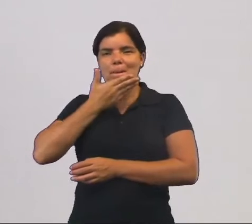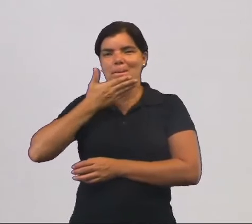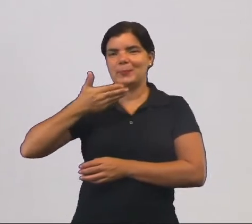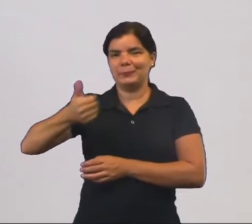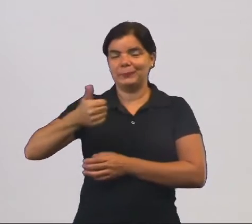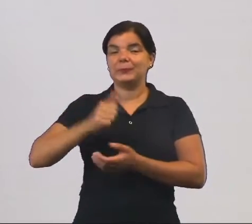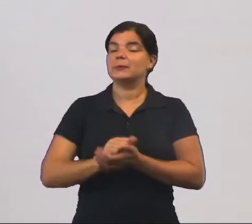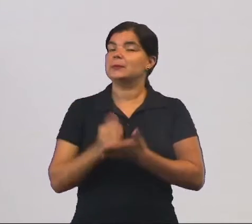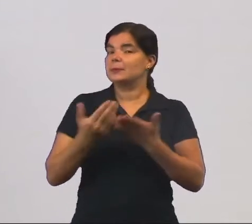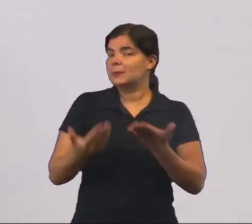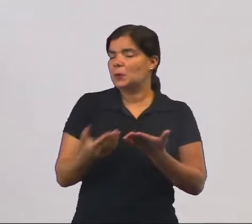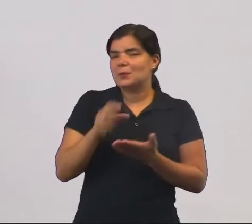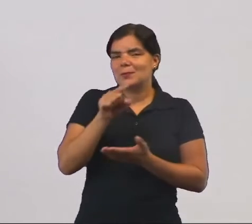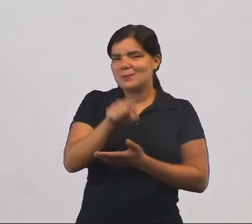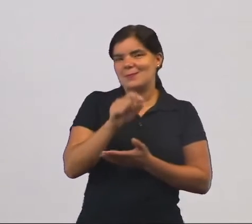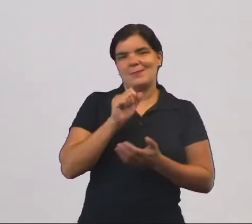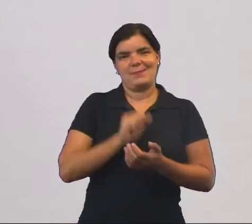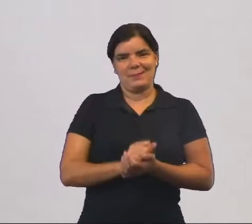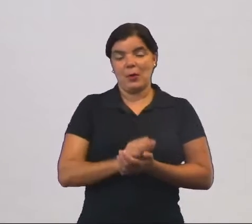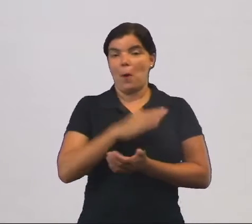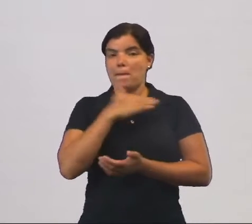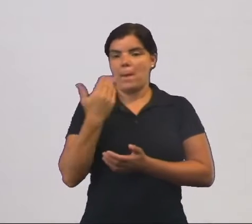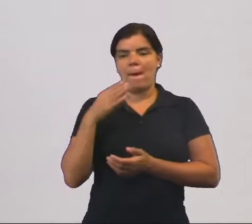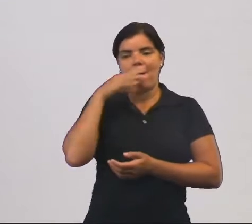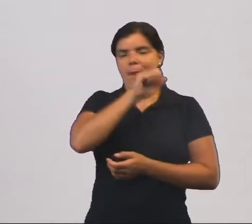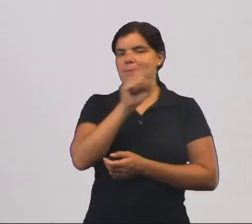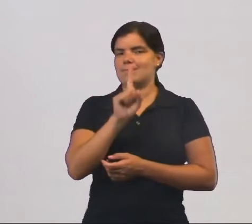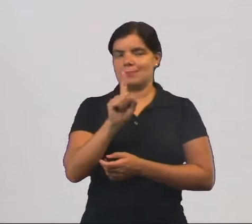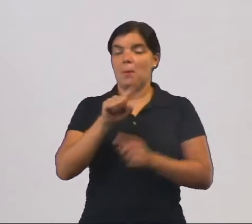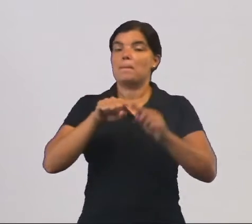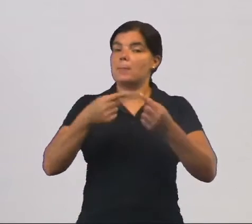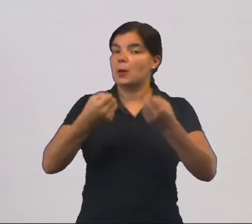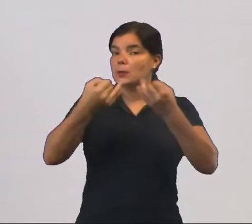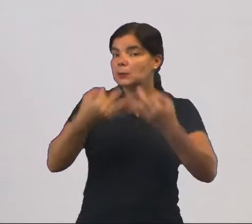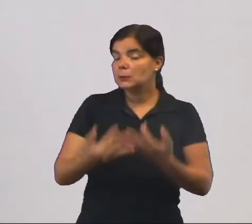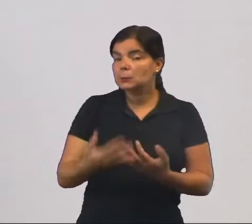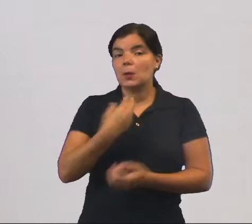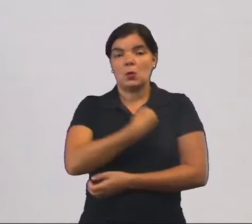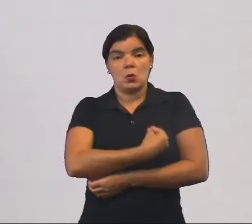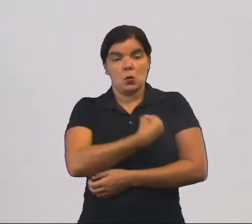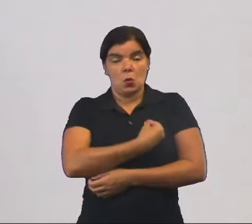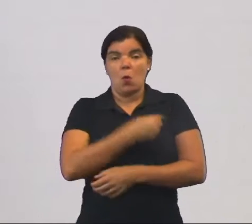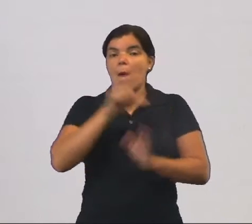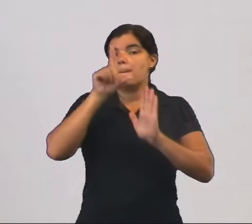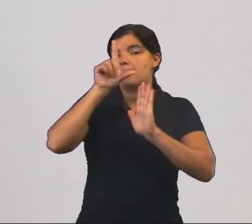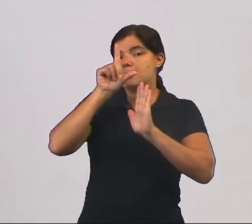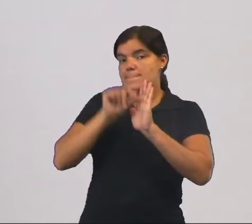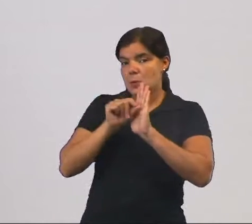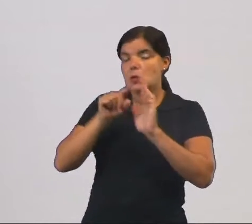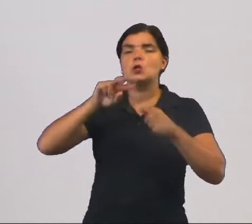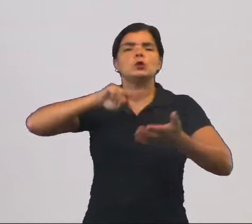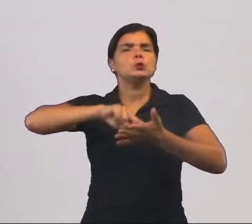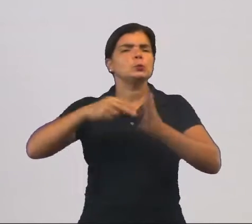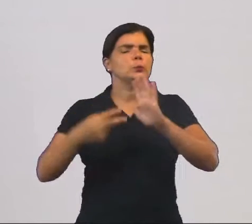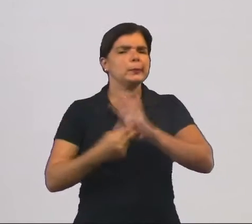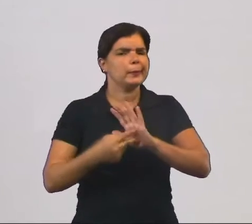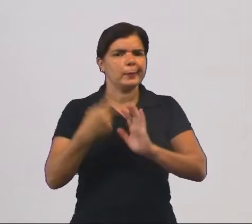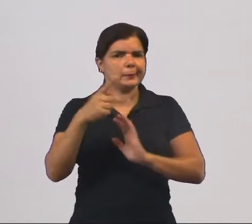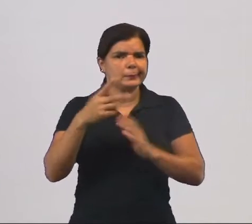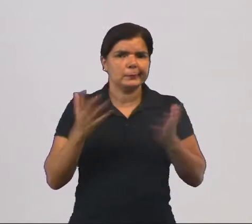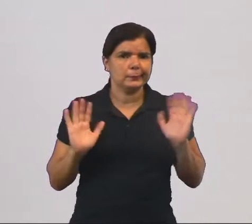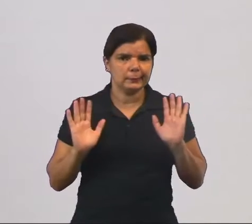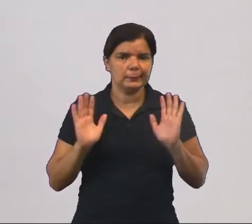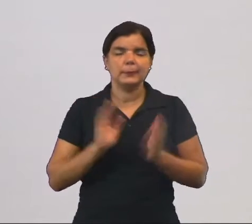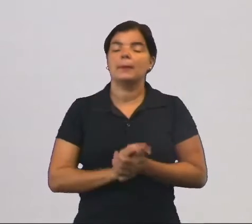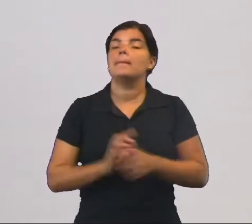melhor. Então não é que você já vai morrer logo, apenas dizendo que a expectativa de vida é menor, não quer dizer que isso é a sua